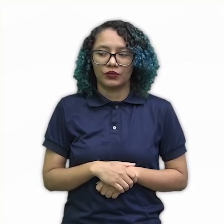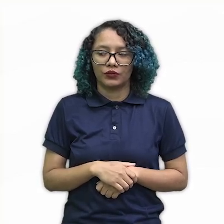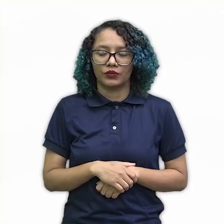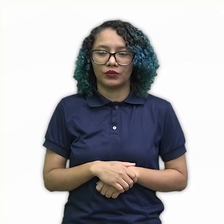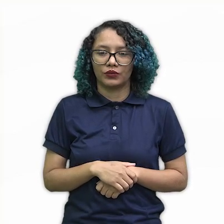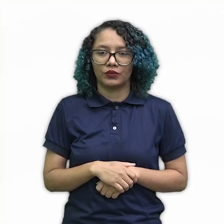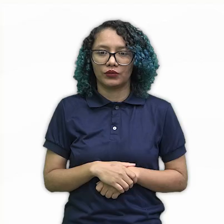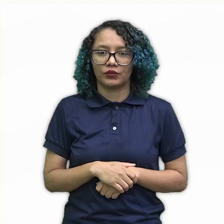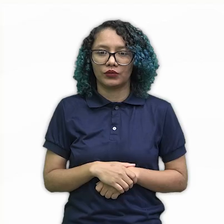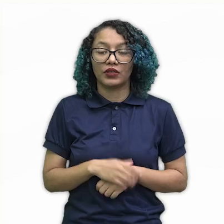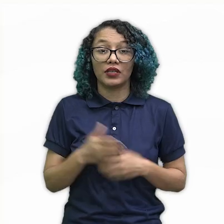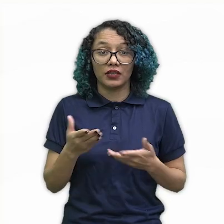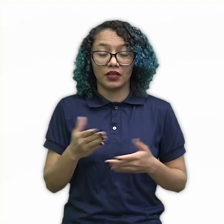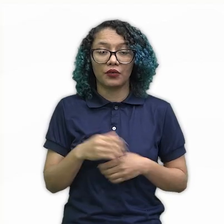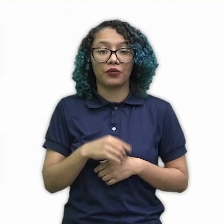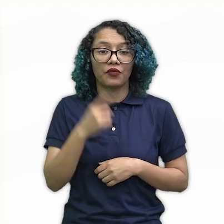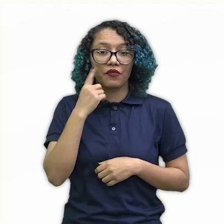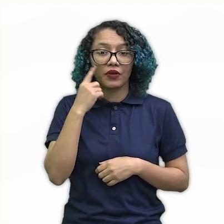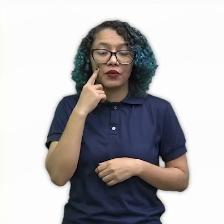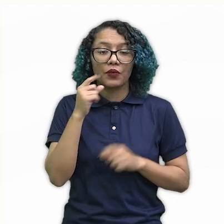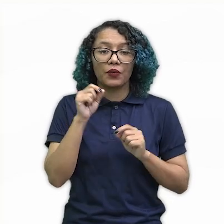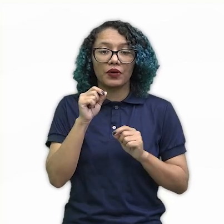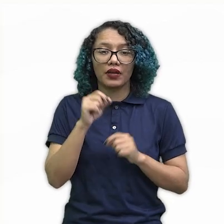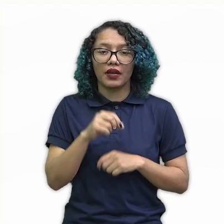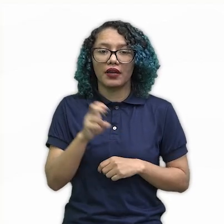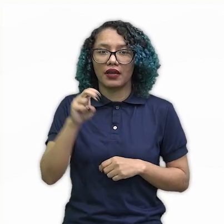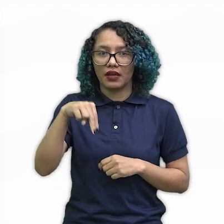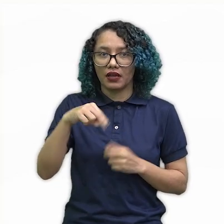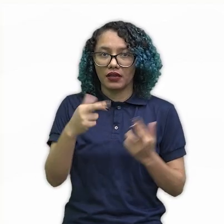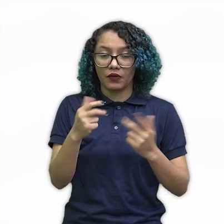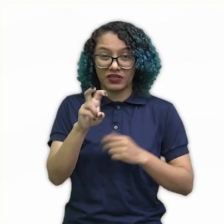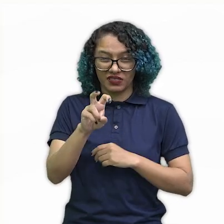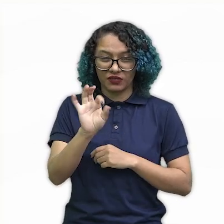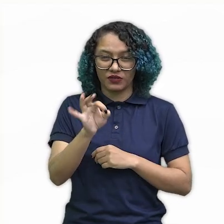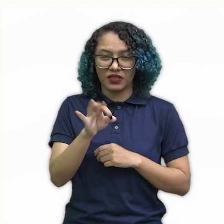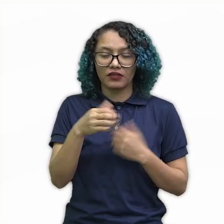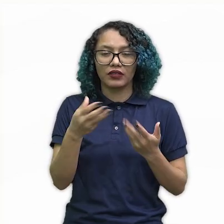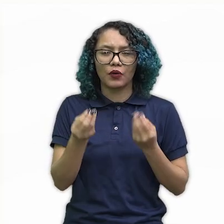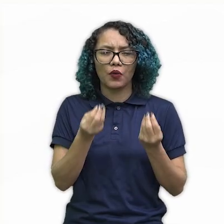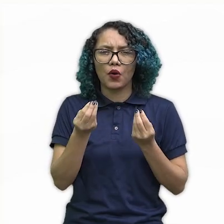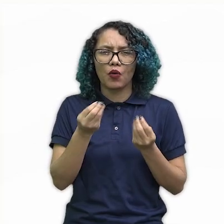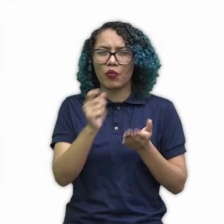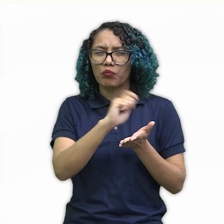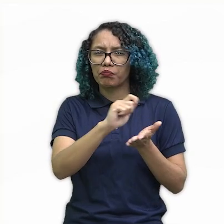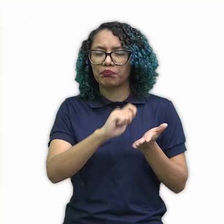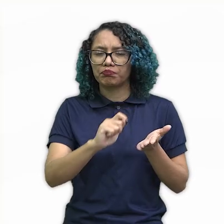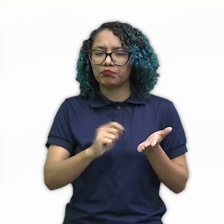Observando então o que nós identificamos, né? O N vai ser igual a 5, ó. Então a gente escreve assim, ó.